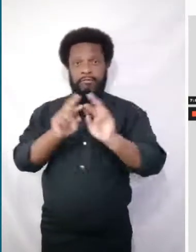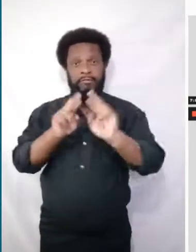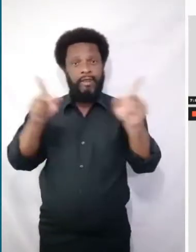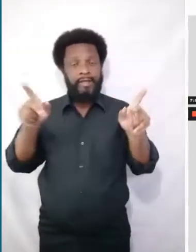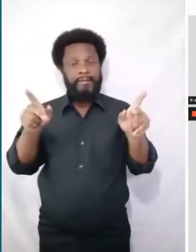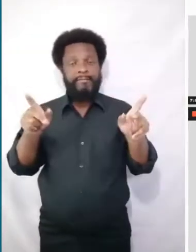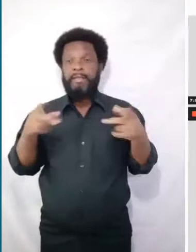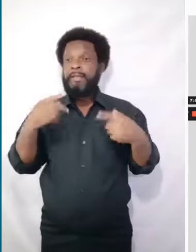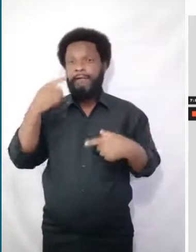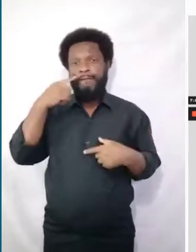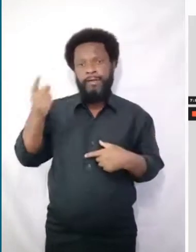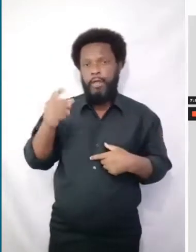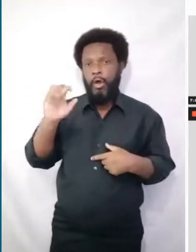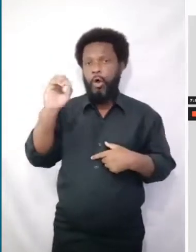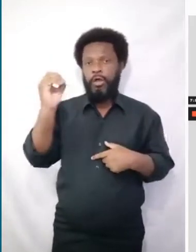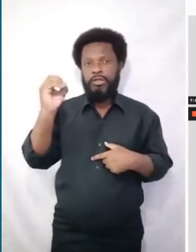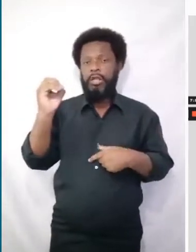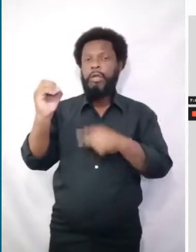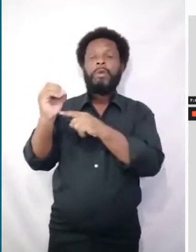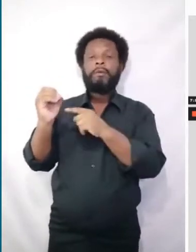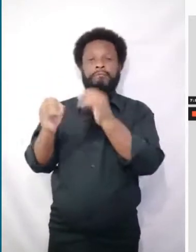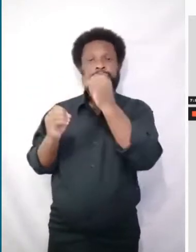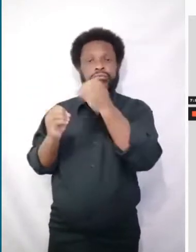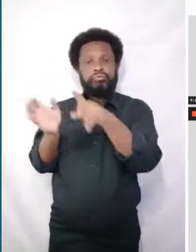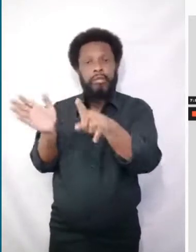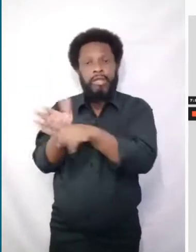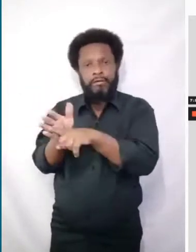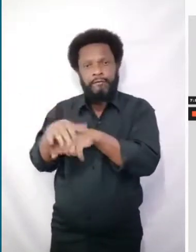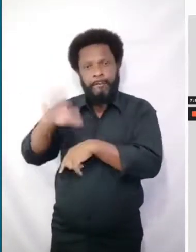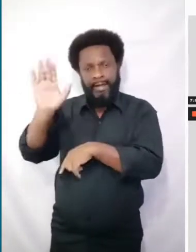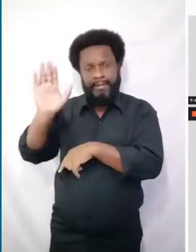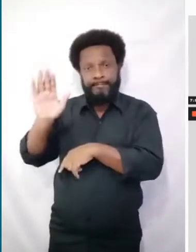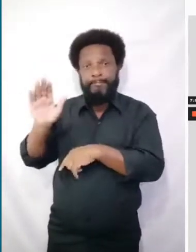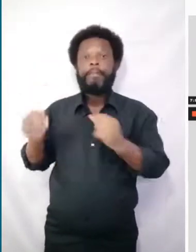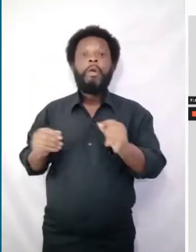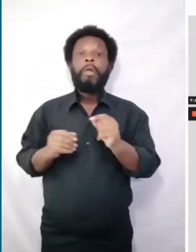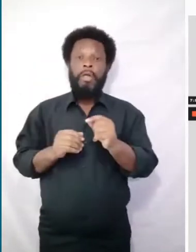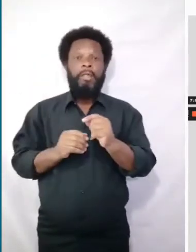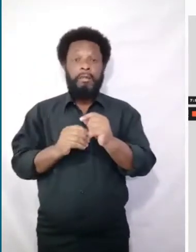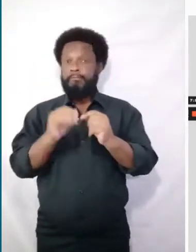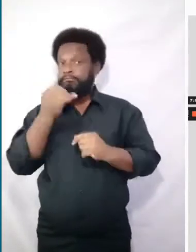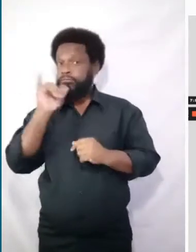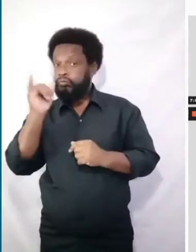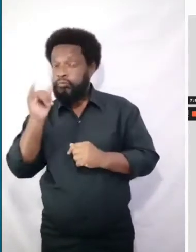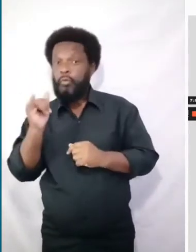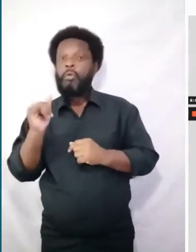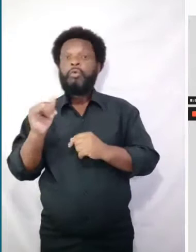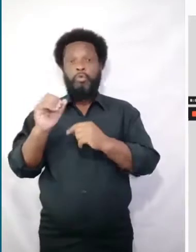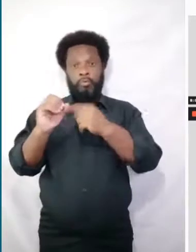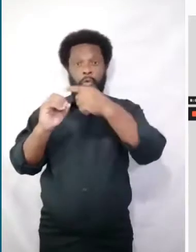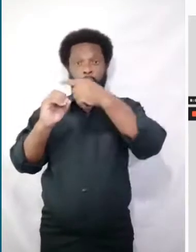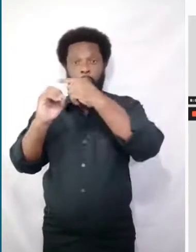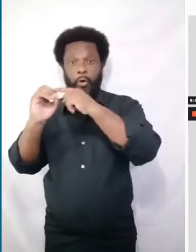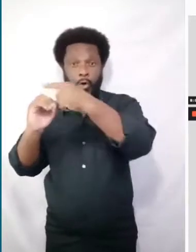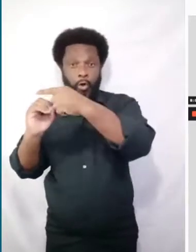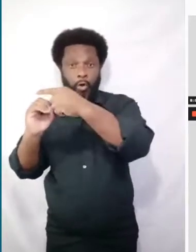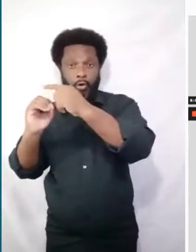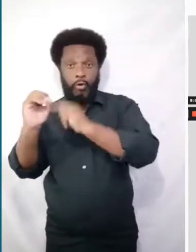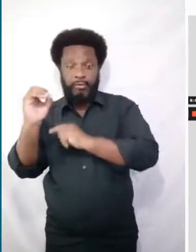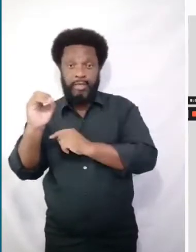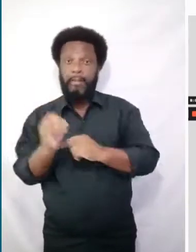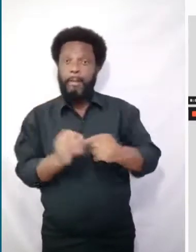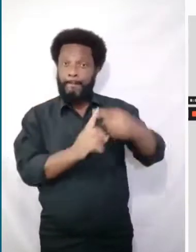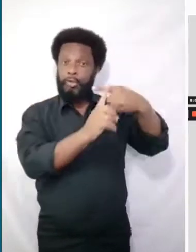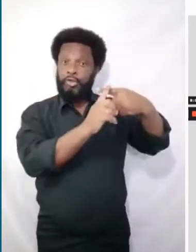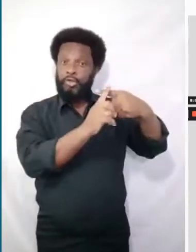entre átomos diferentes. E vai estar apontando o vetor momento de polo para o oxigênio, porque o oxigênio ele é o mais eletronegativo, certo? Então, as cargas parciais negativas